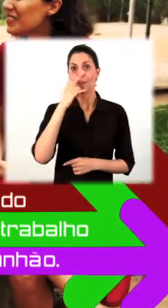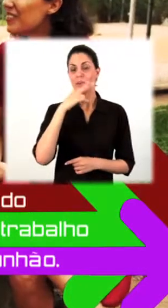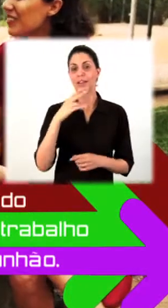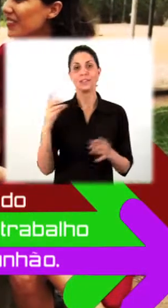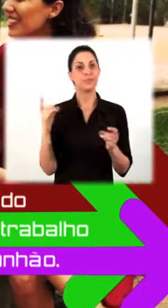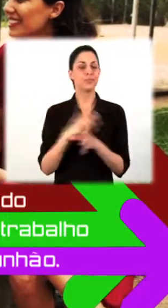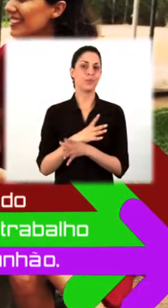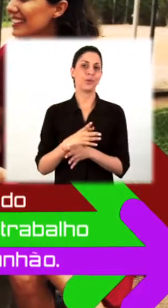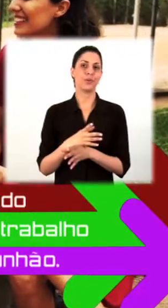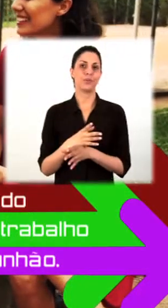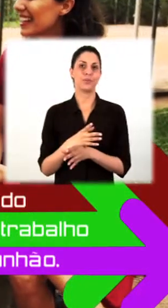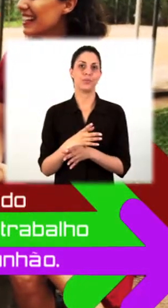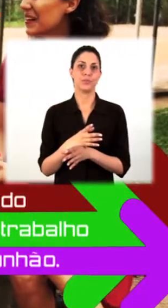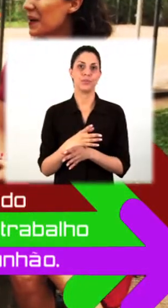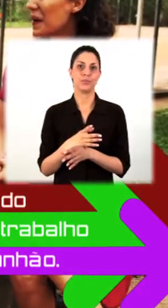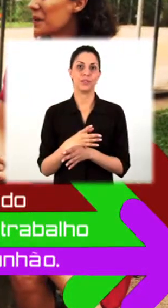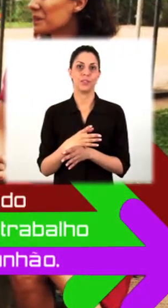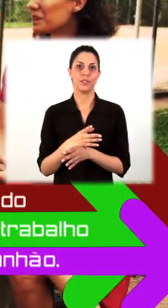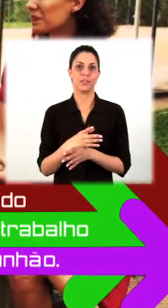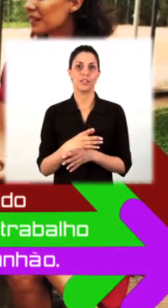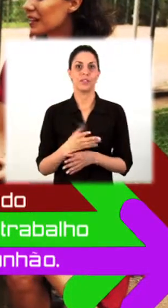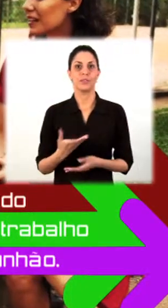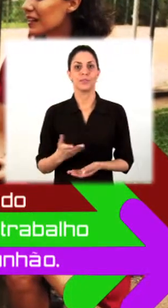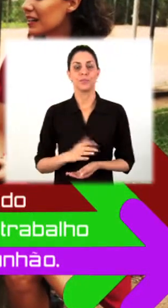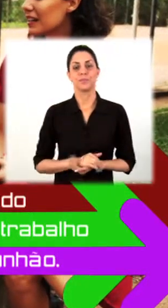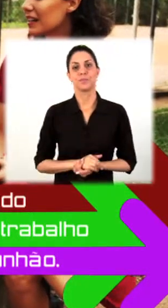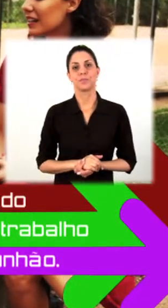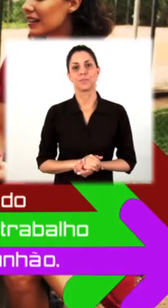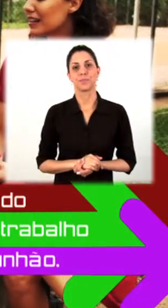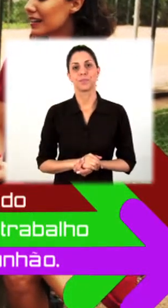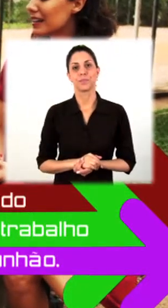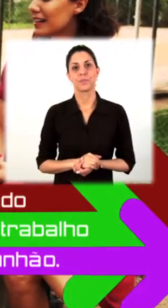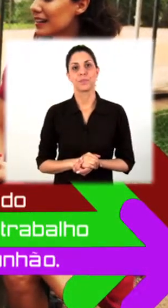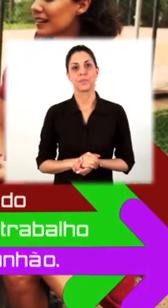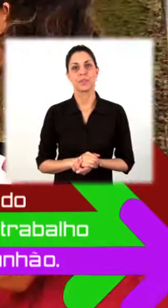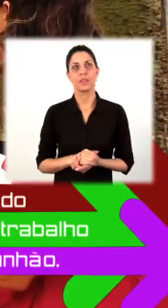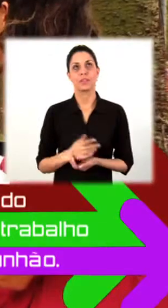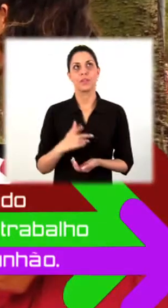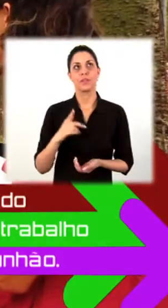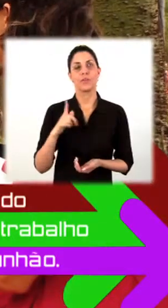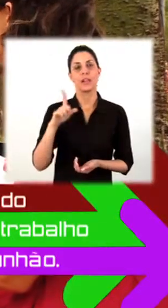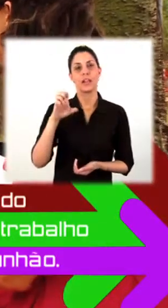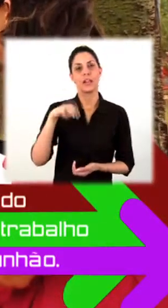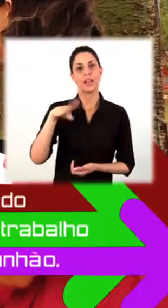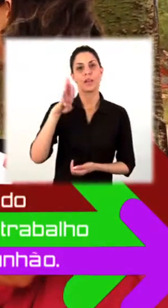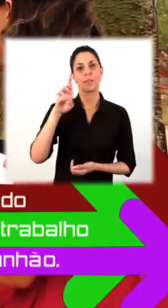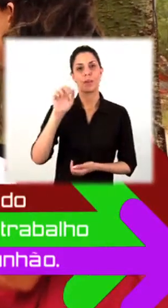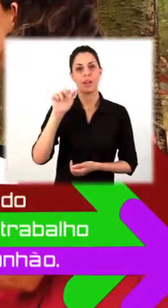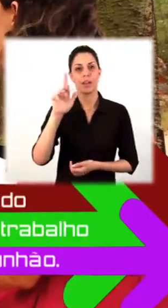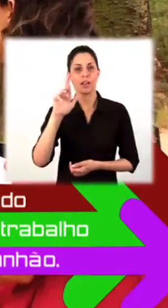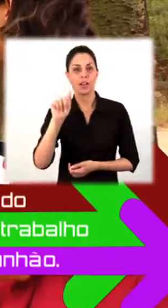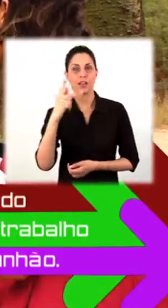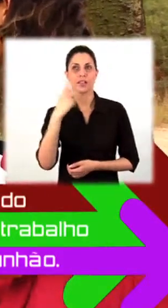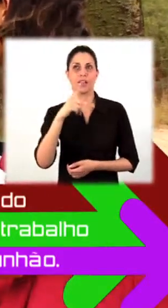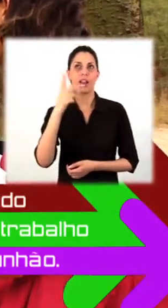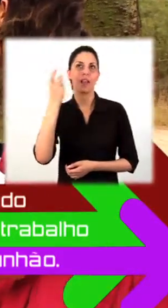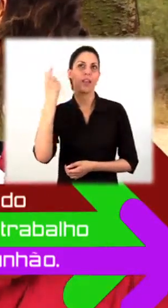exato. isso, concluída, né? Entrara de sua infância.